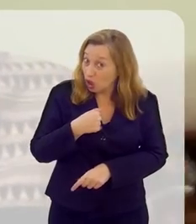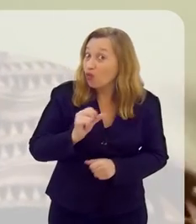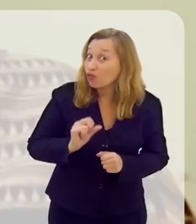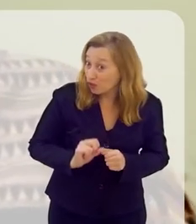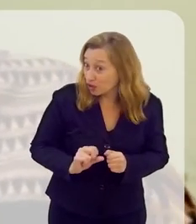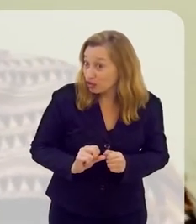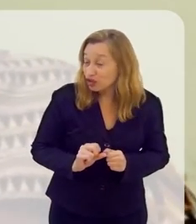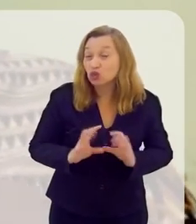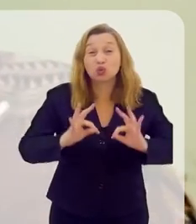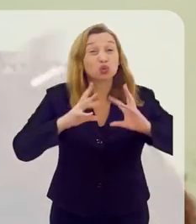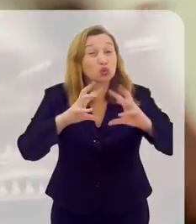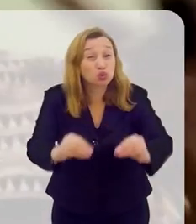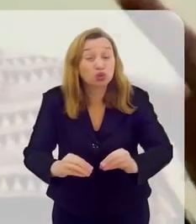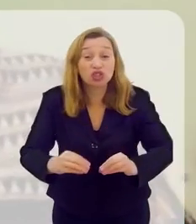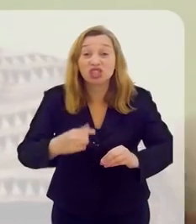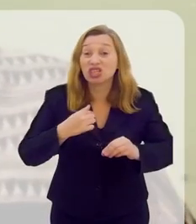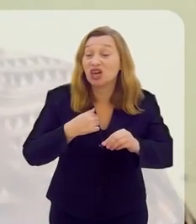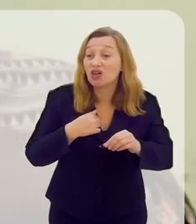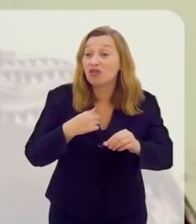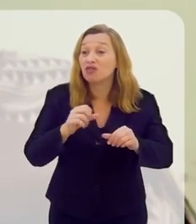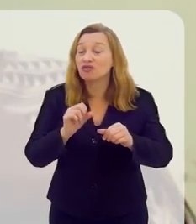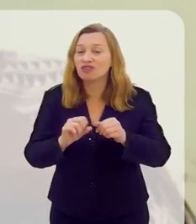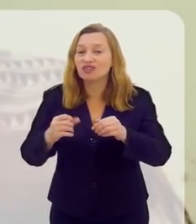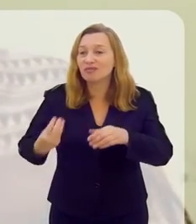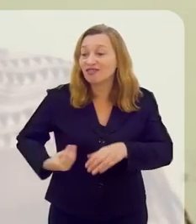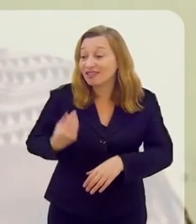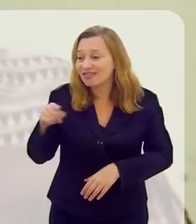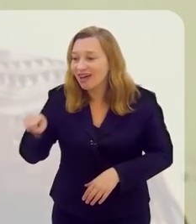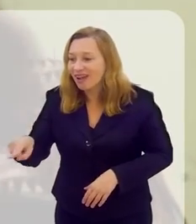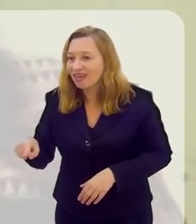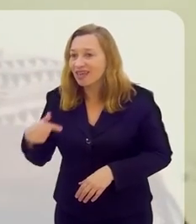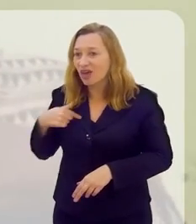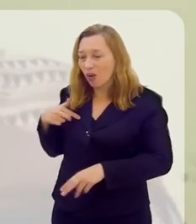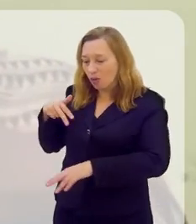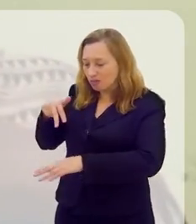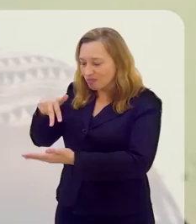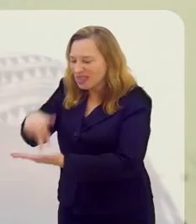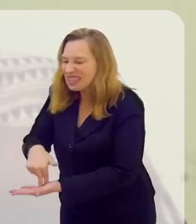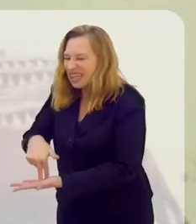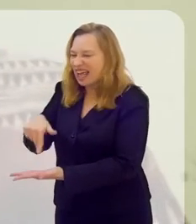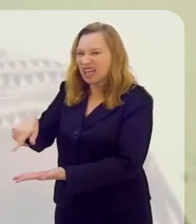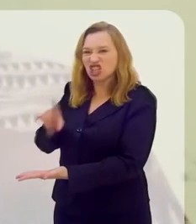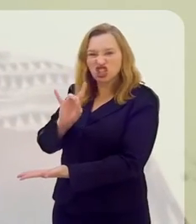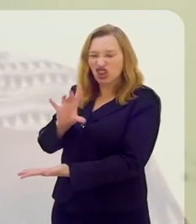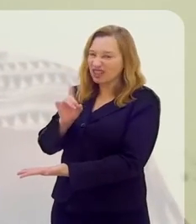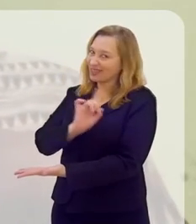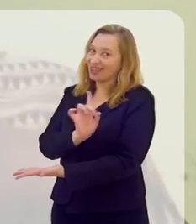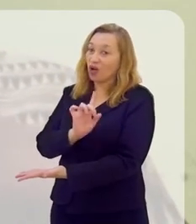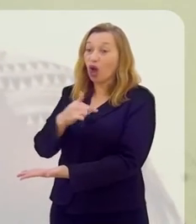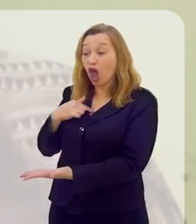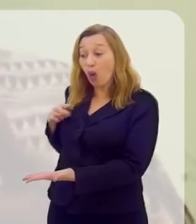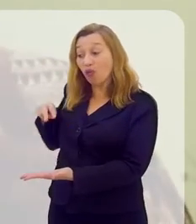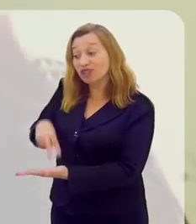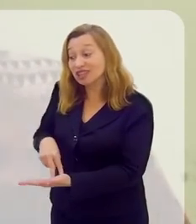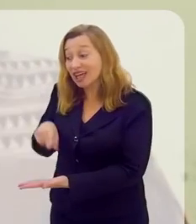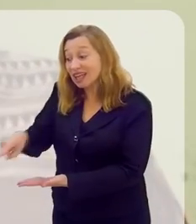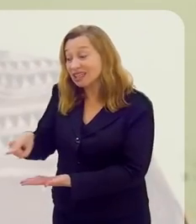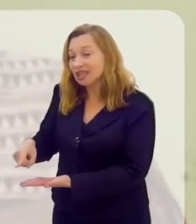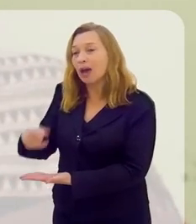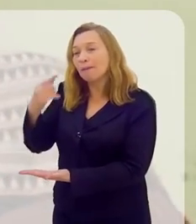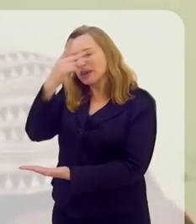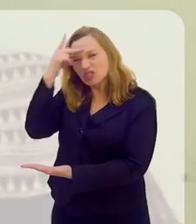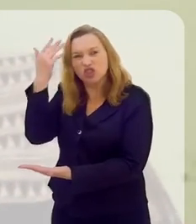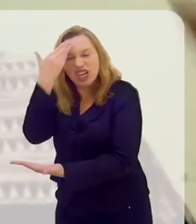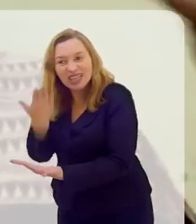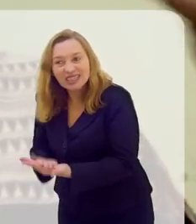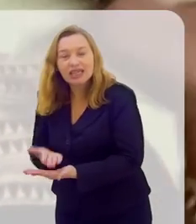que eu fiz, né? Tudo que eu construí para estar ali. E eu pisando ali, eu não estou pisando sozinha. Eu estou ali com pessoas